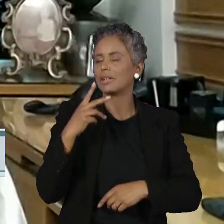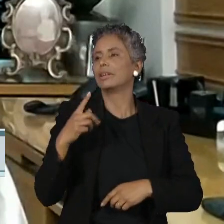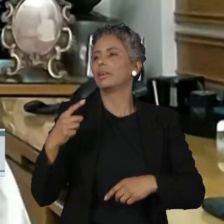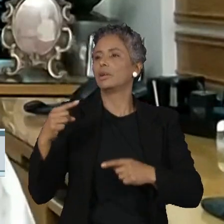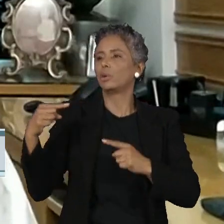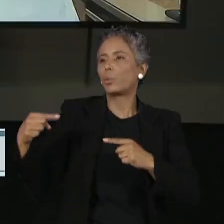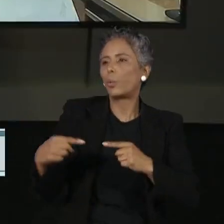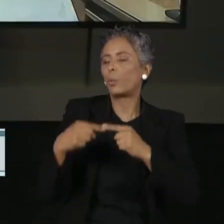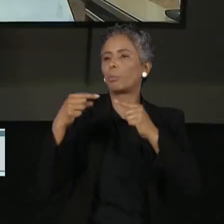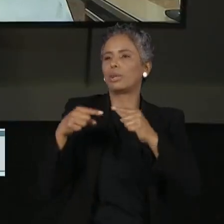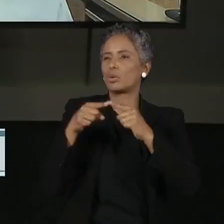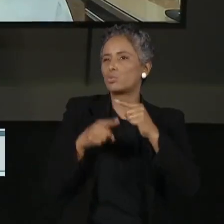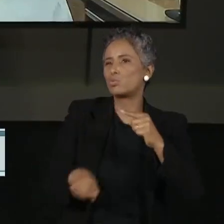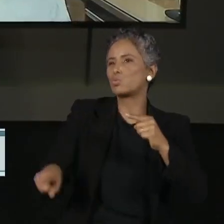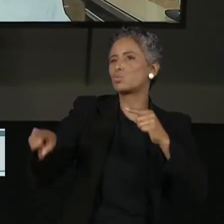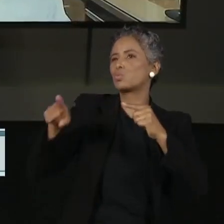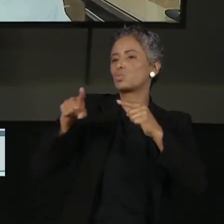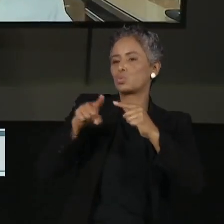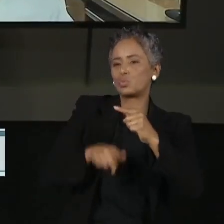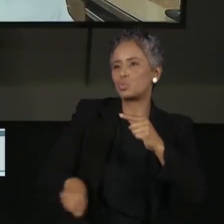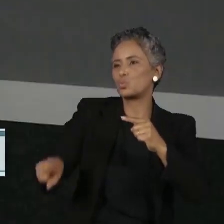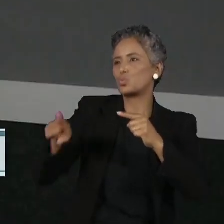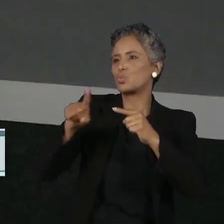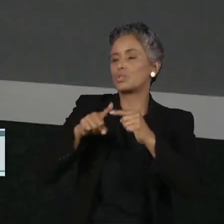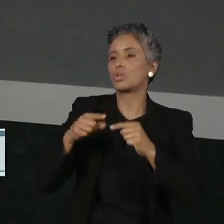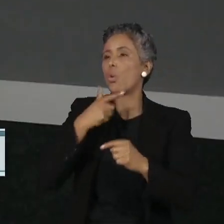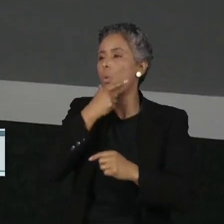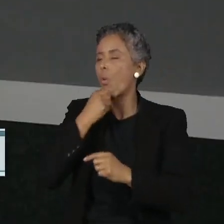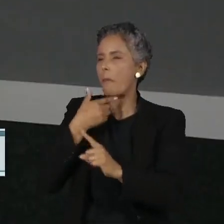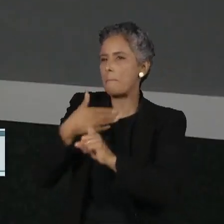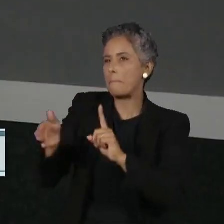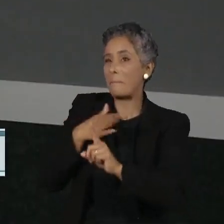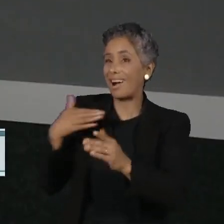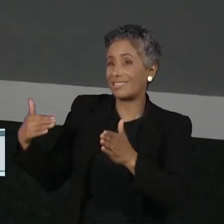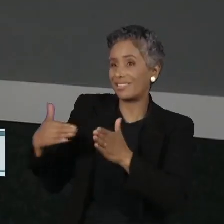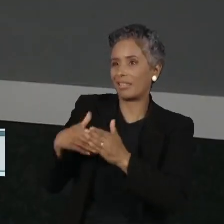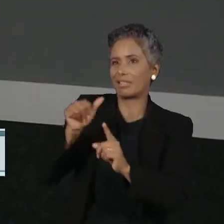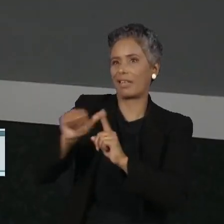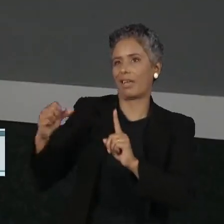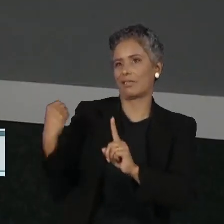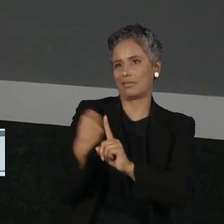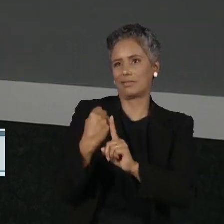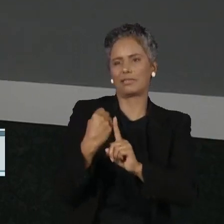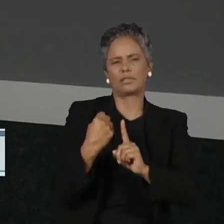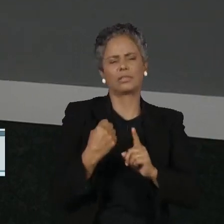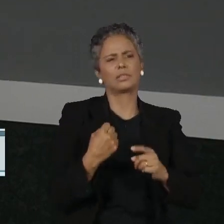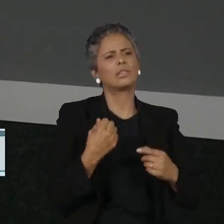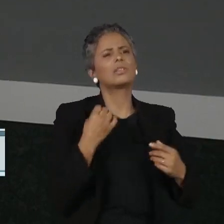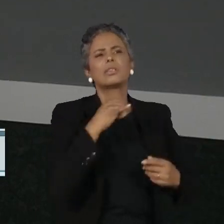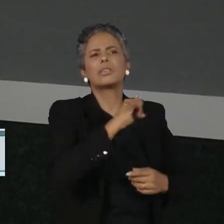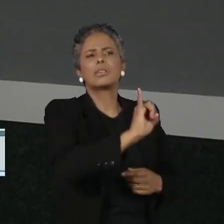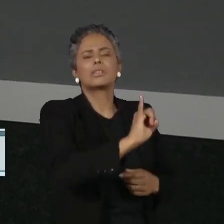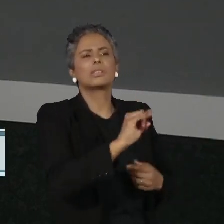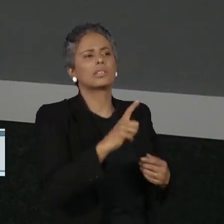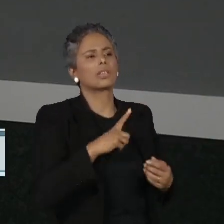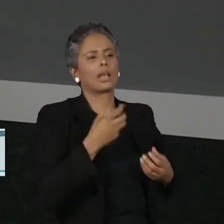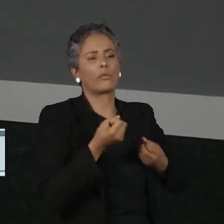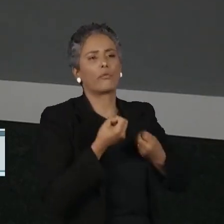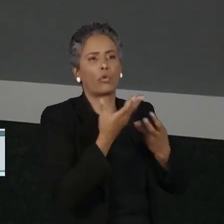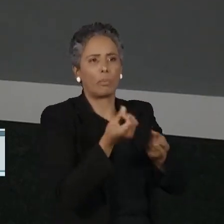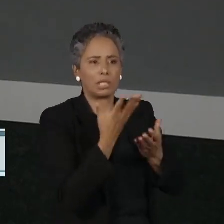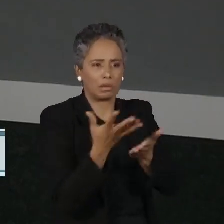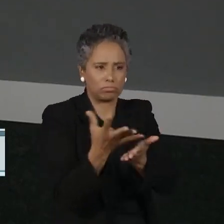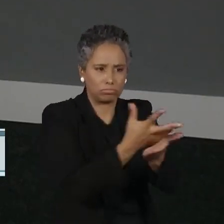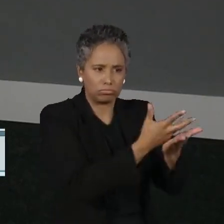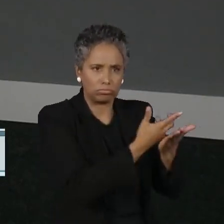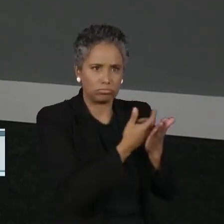mais agressivo, podendo chegar no feminicídio. E como explicar que esses dados coletados refletem também o